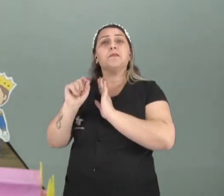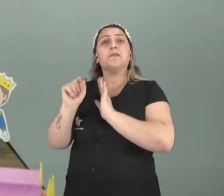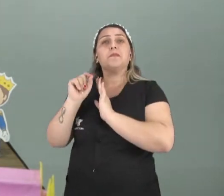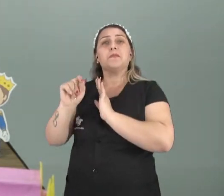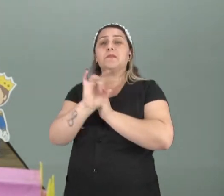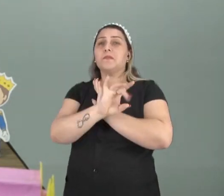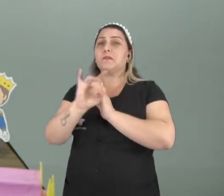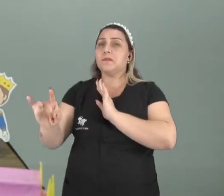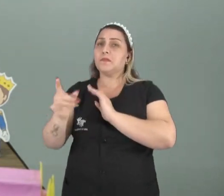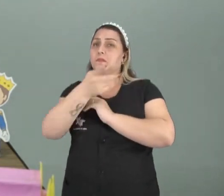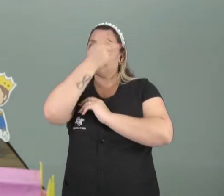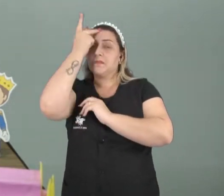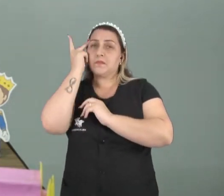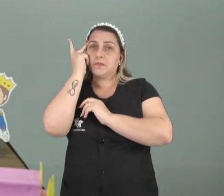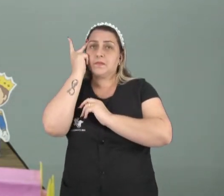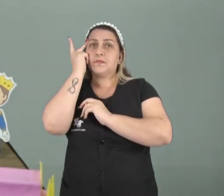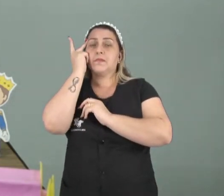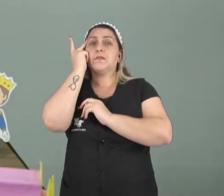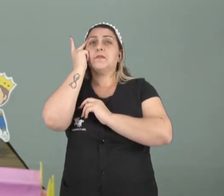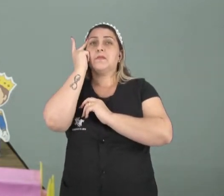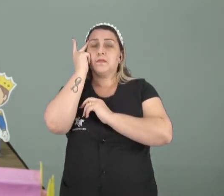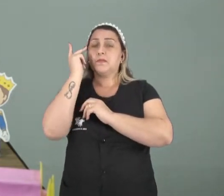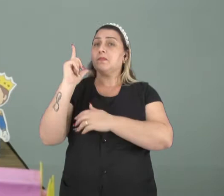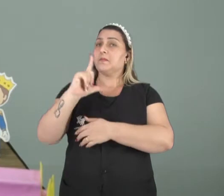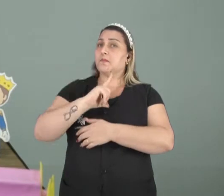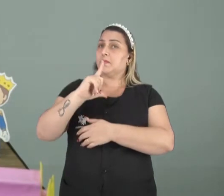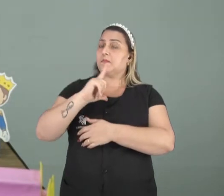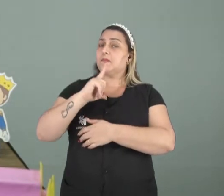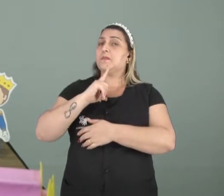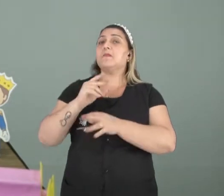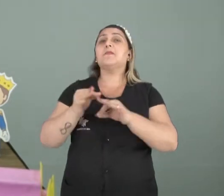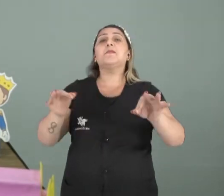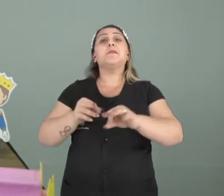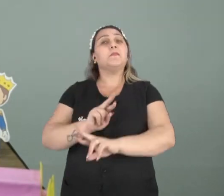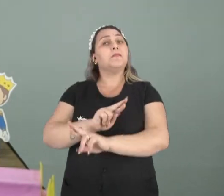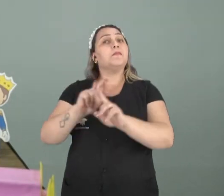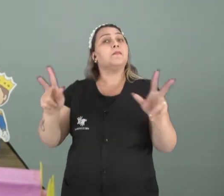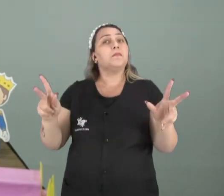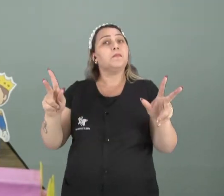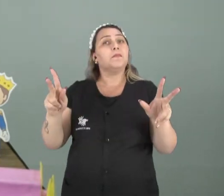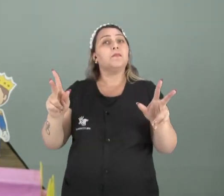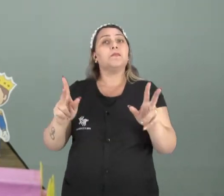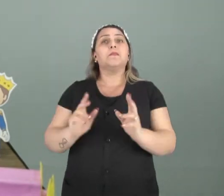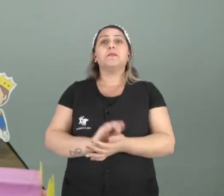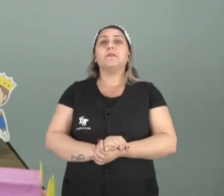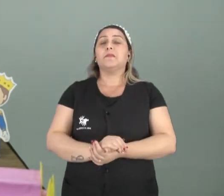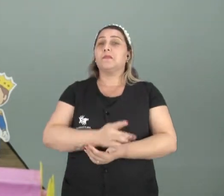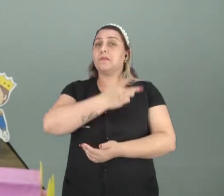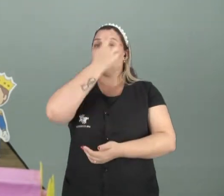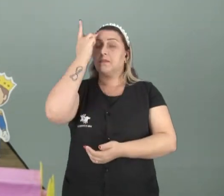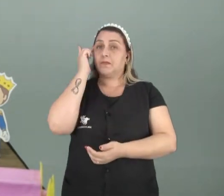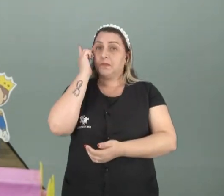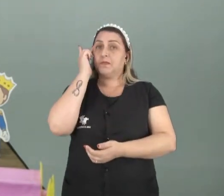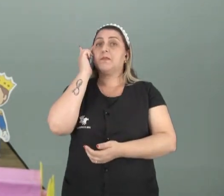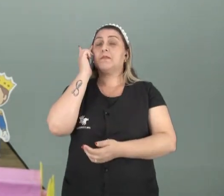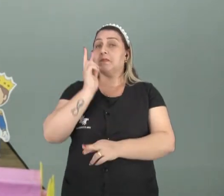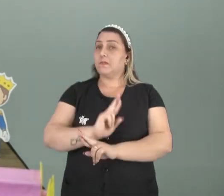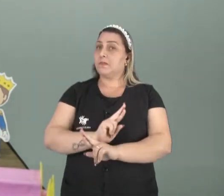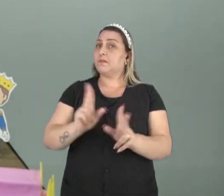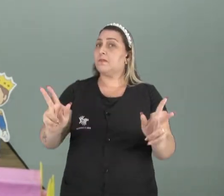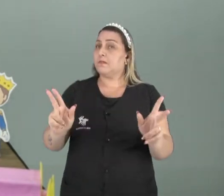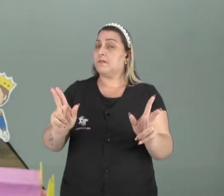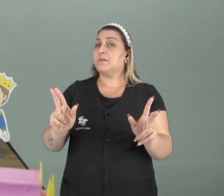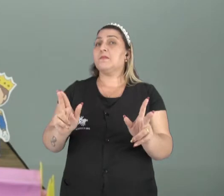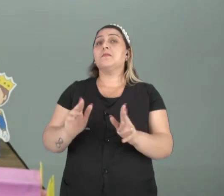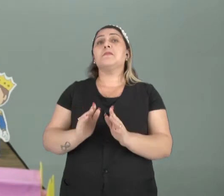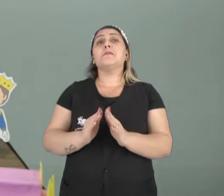Que cada pessoa vai ter a sua medida diferente. Afinal, as pessoas são diferentes. Umas